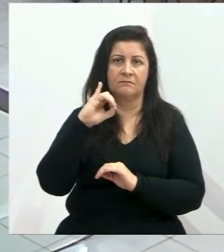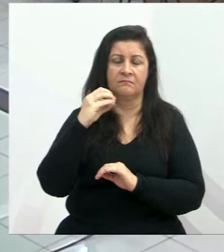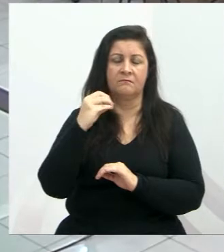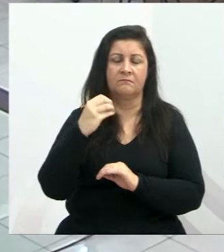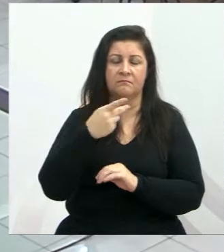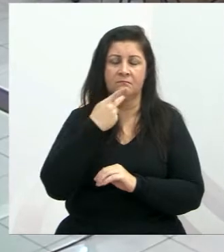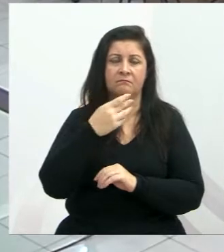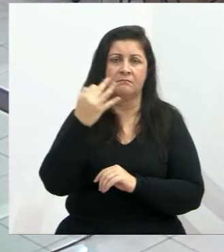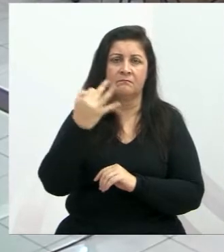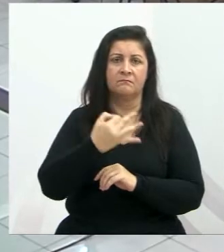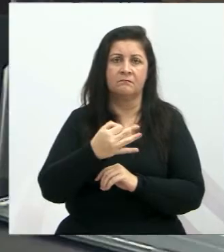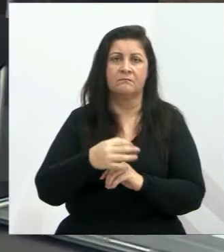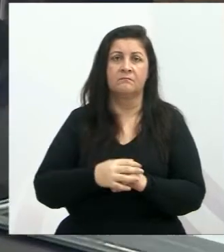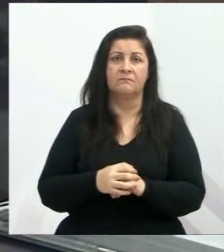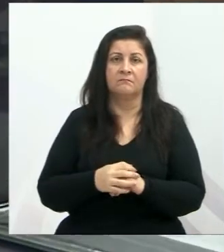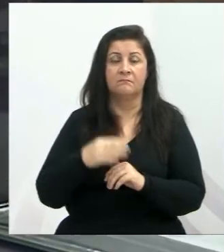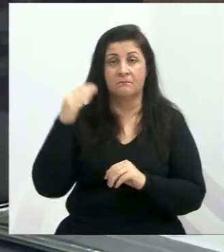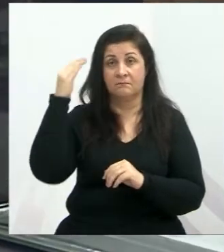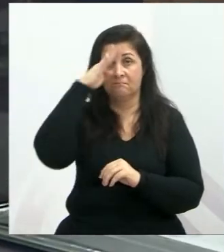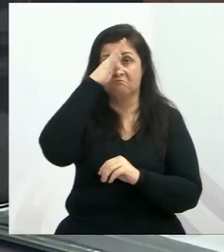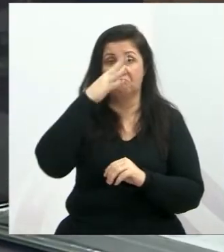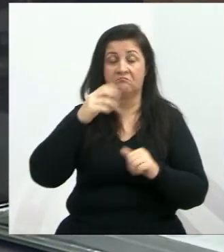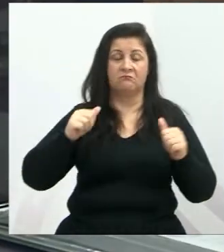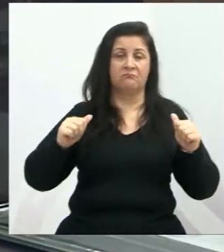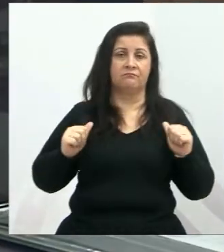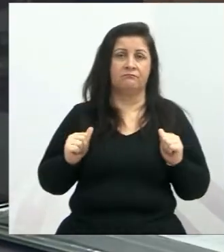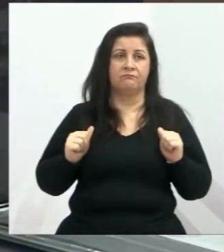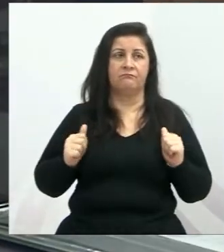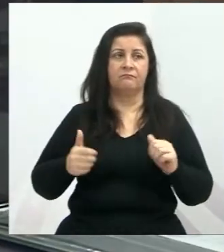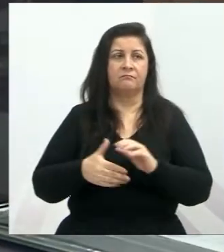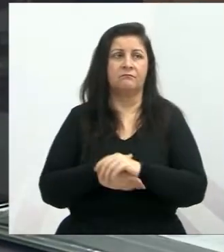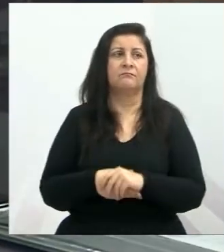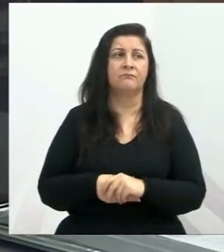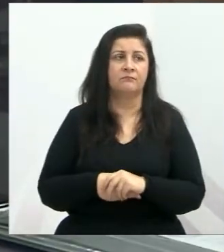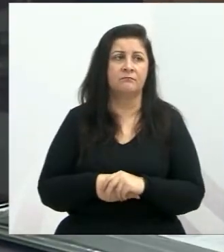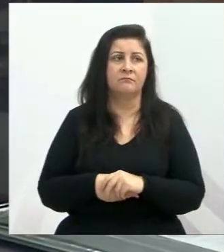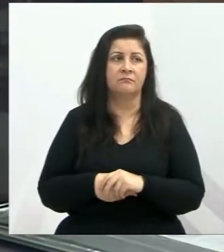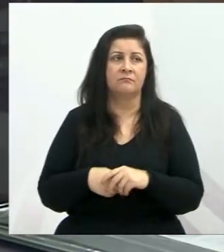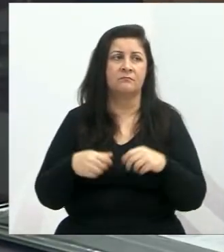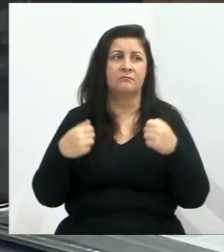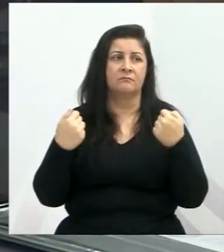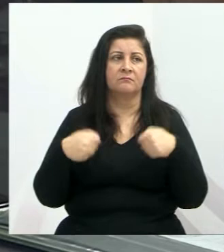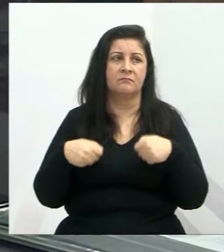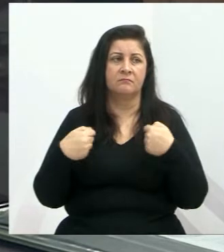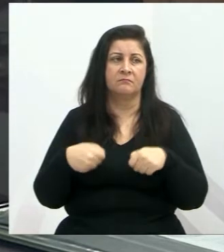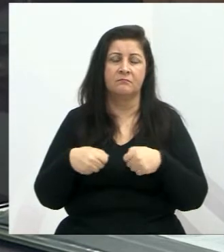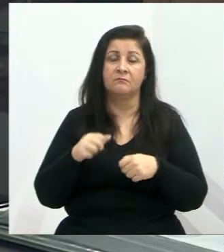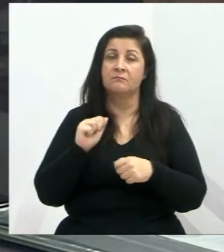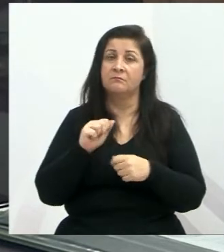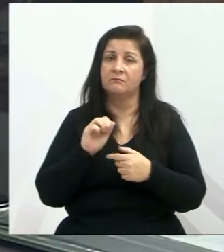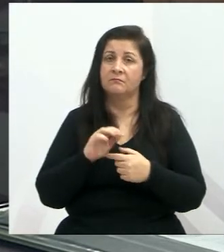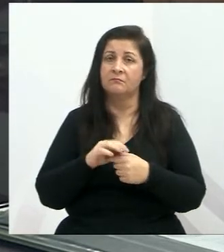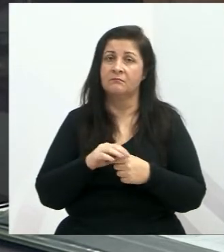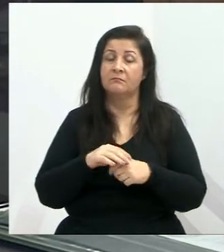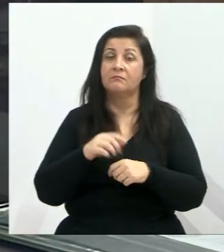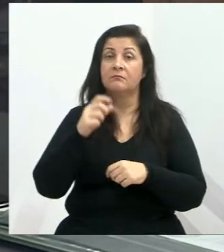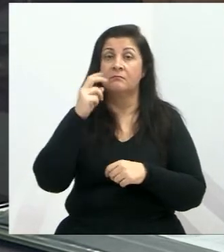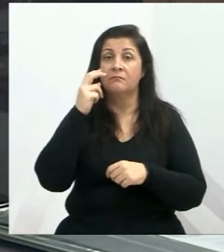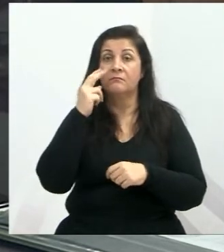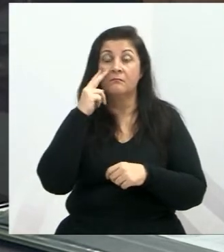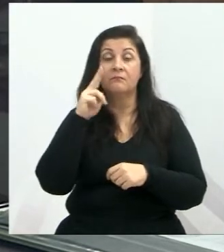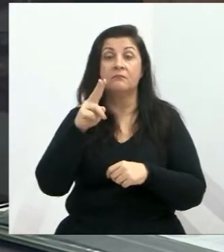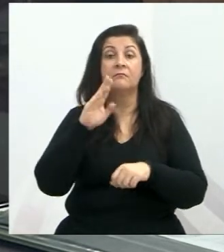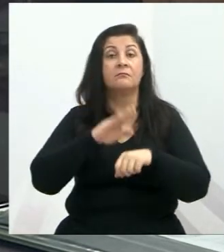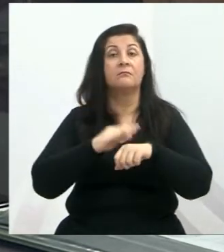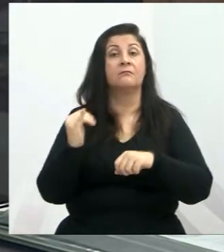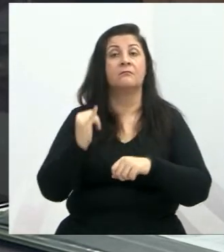Bolsonaro, sendo omisso nessas condições, né? Ele teria que caracterizar essas pessoas como sendo